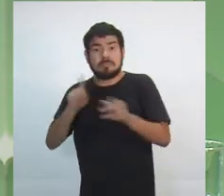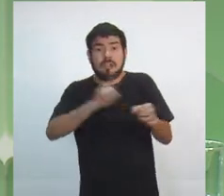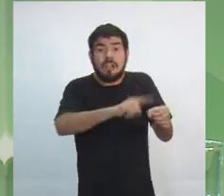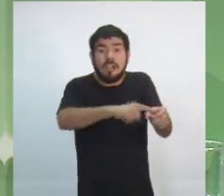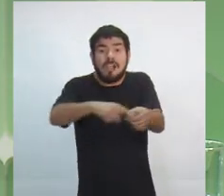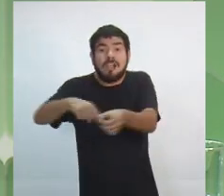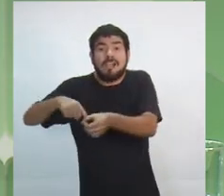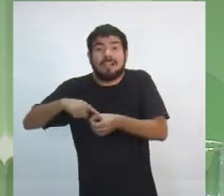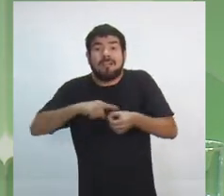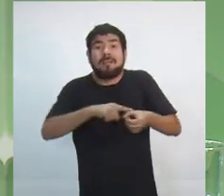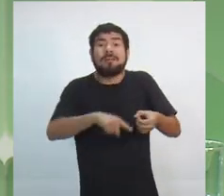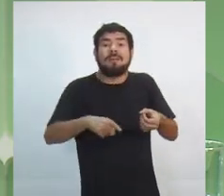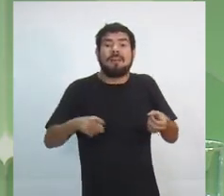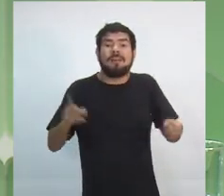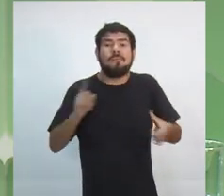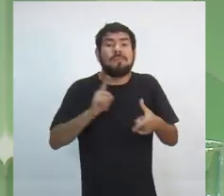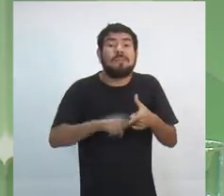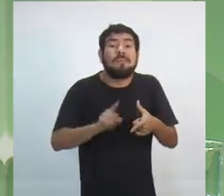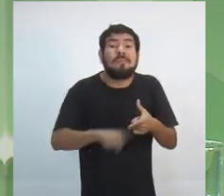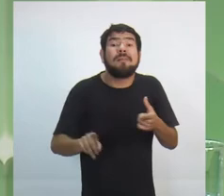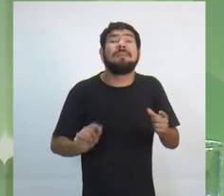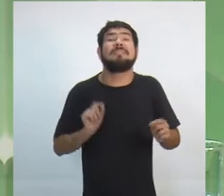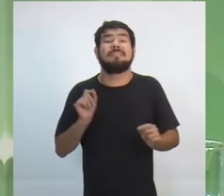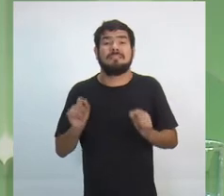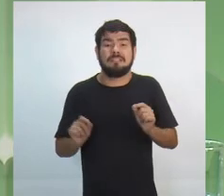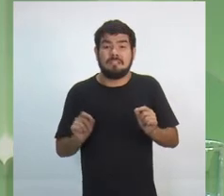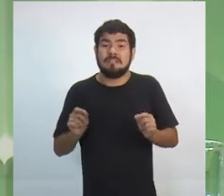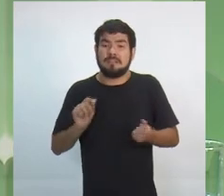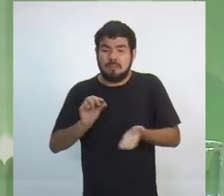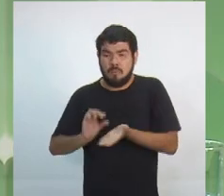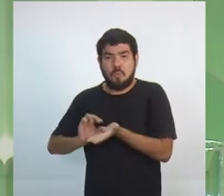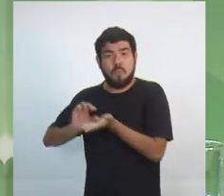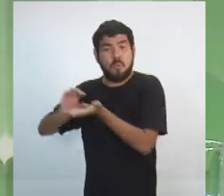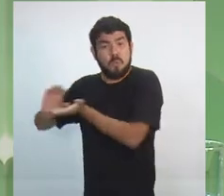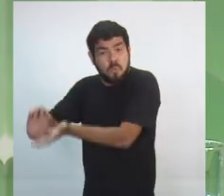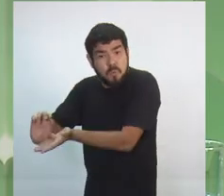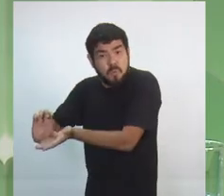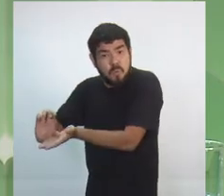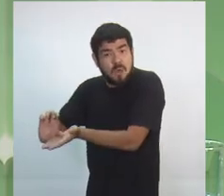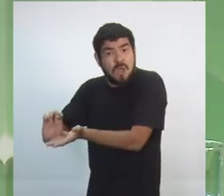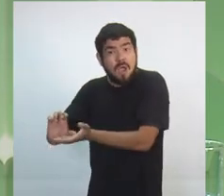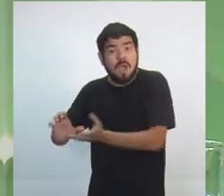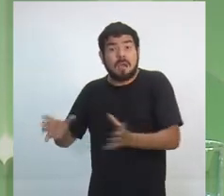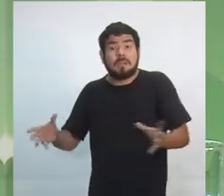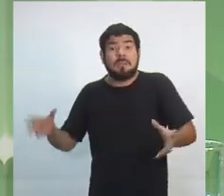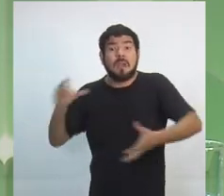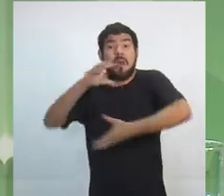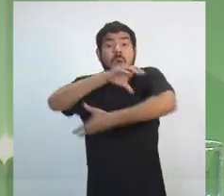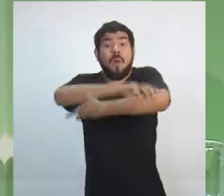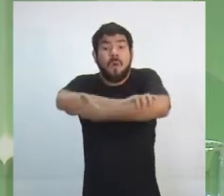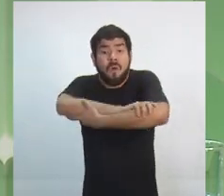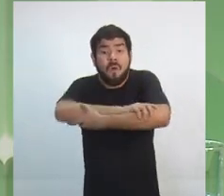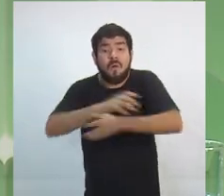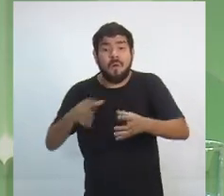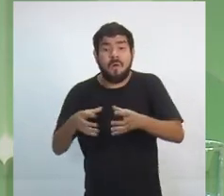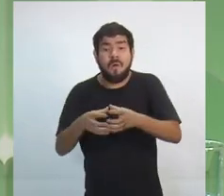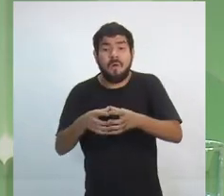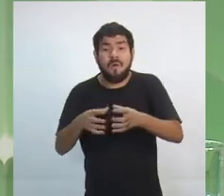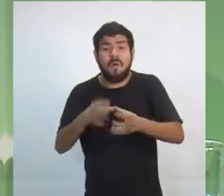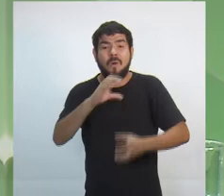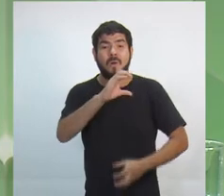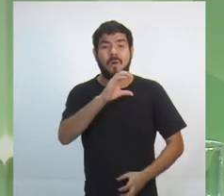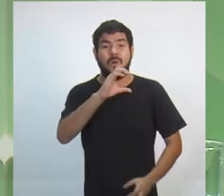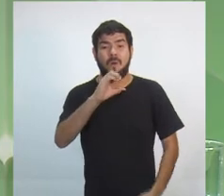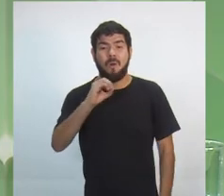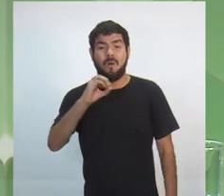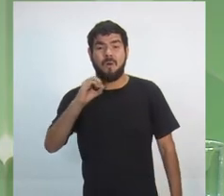para resolver esses problemas, fomentar a implantação de cooperativas de crédito. Esse é um projeto que tem dado